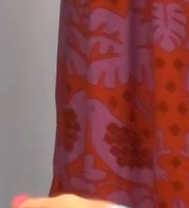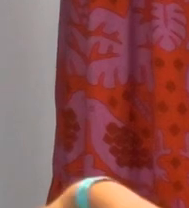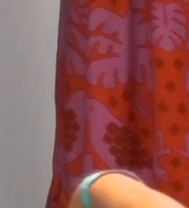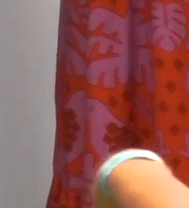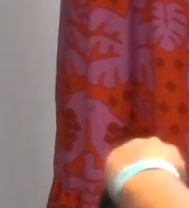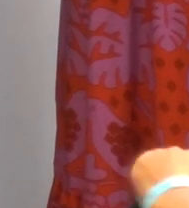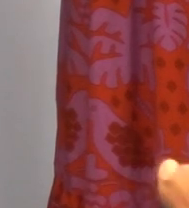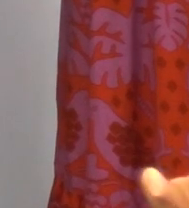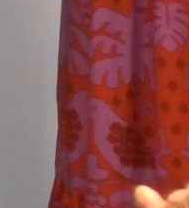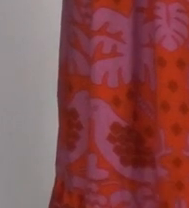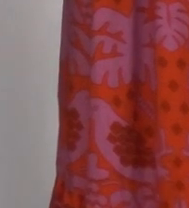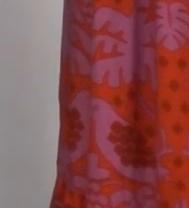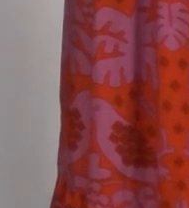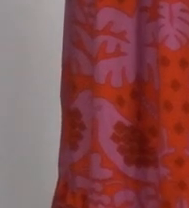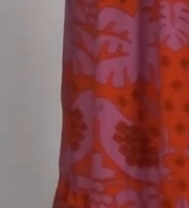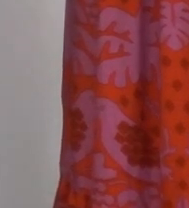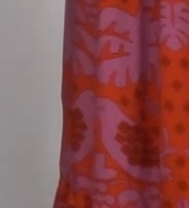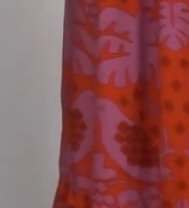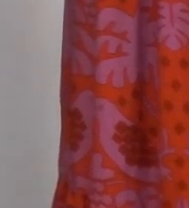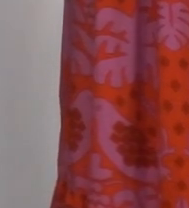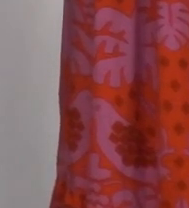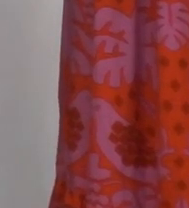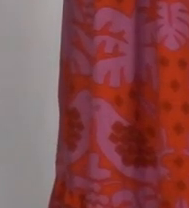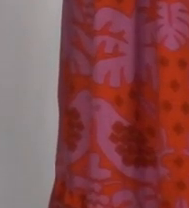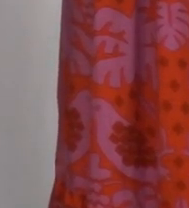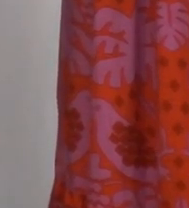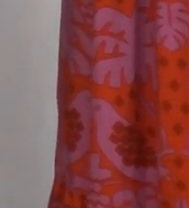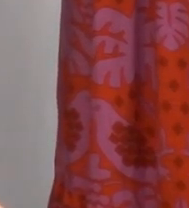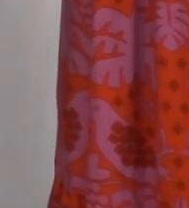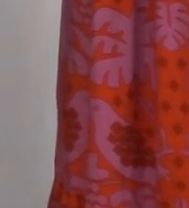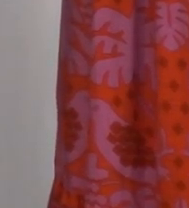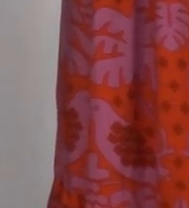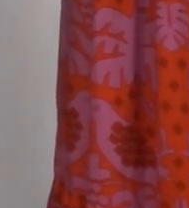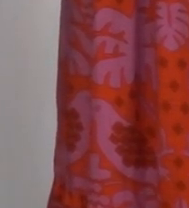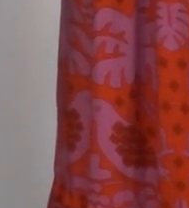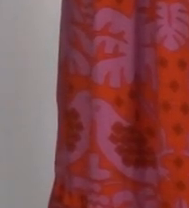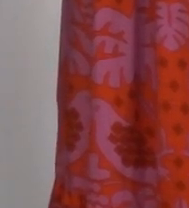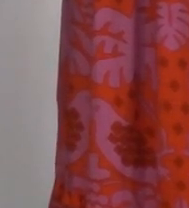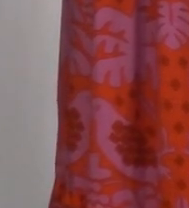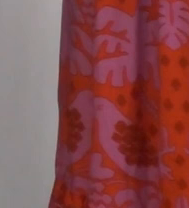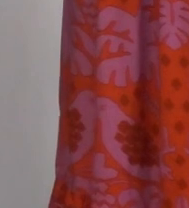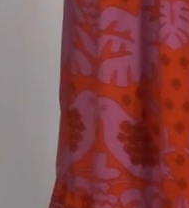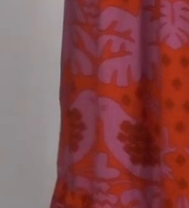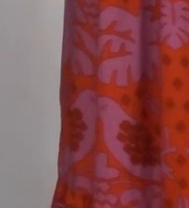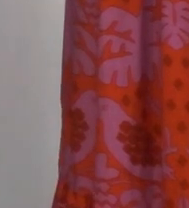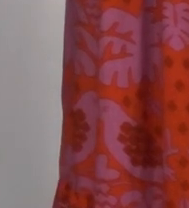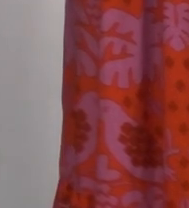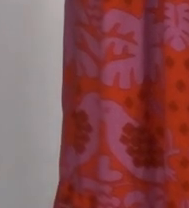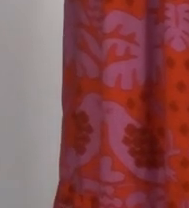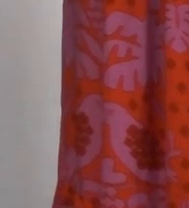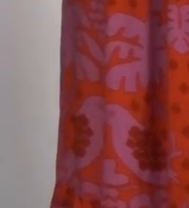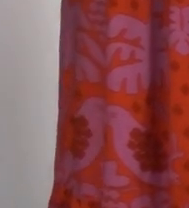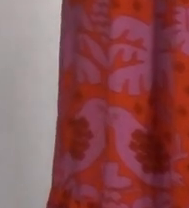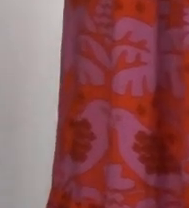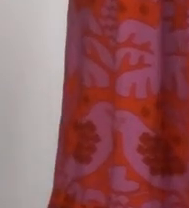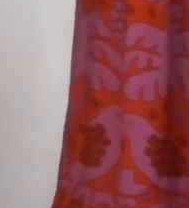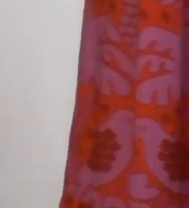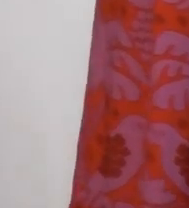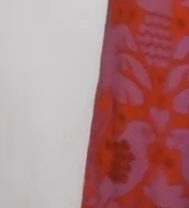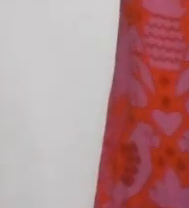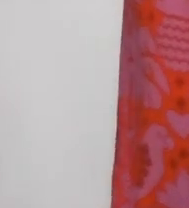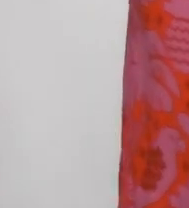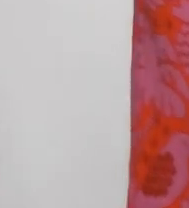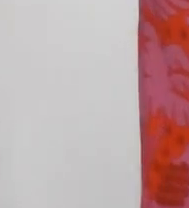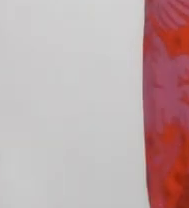direito porque aqui a verdade é que todo mundo tá perdendo o direito senão a gente não tava aqui sim mas até que para que isso aconteça a gente precisa sentar e realmente